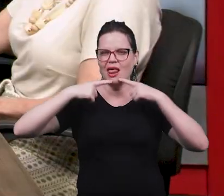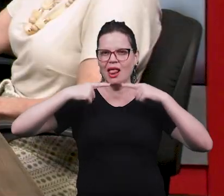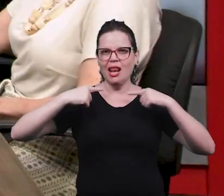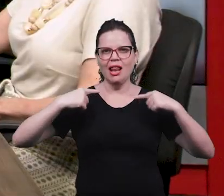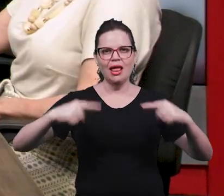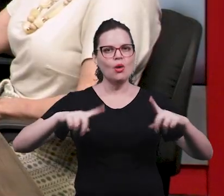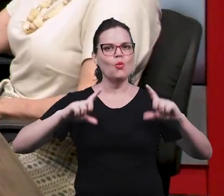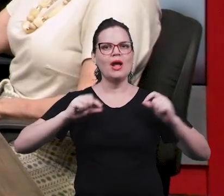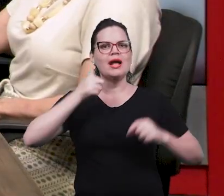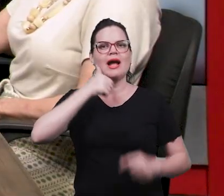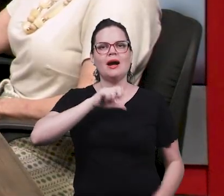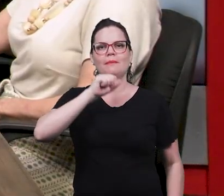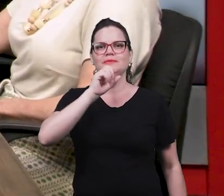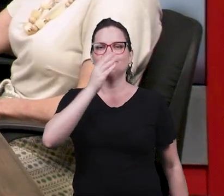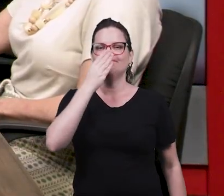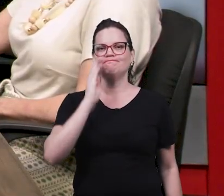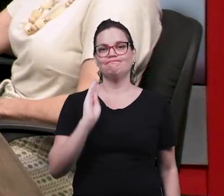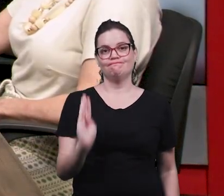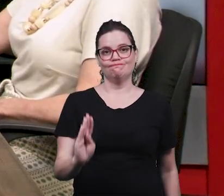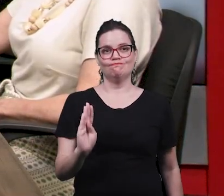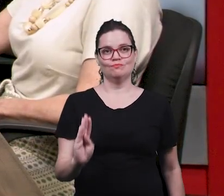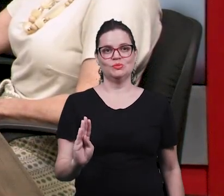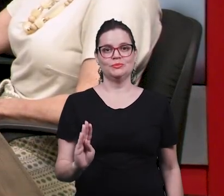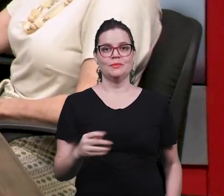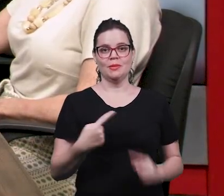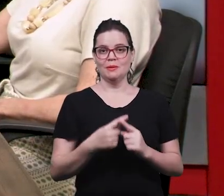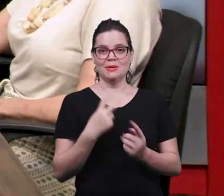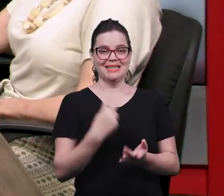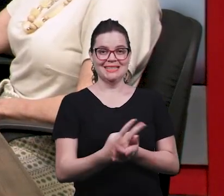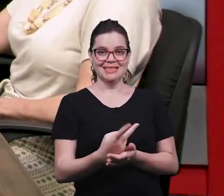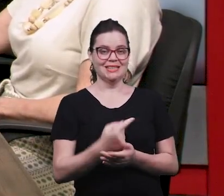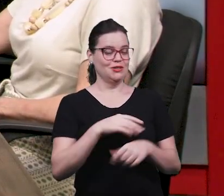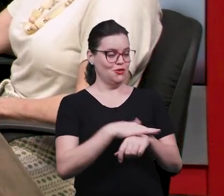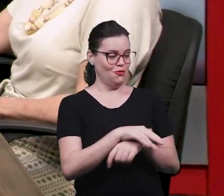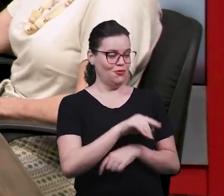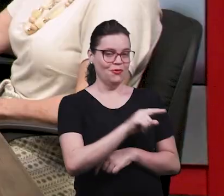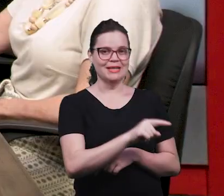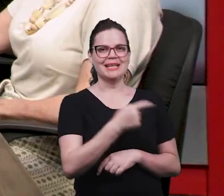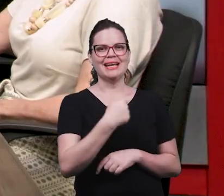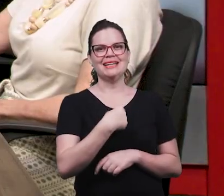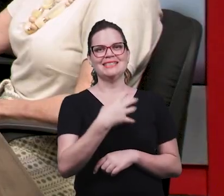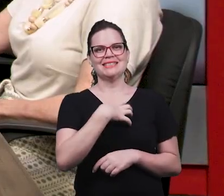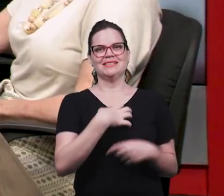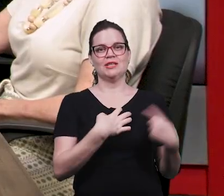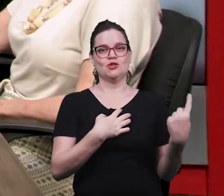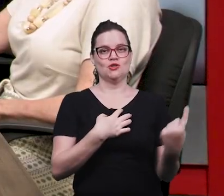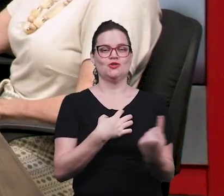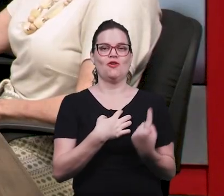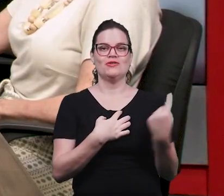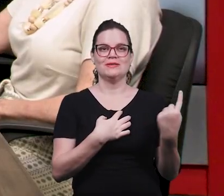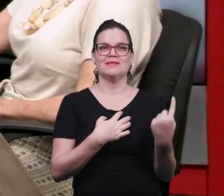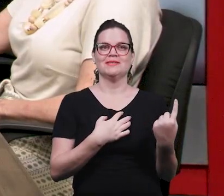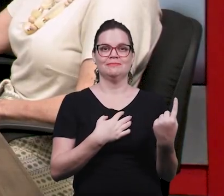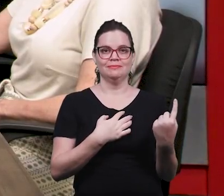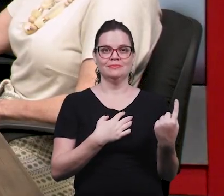Fernanda, no seminário? Todas as vezes que a gente conversa com eles reclamam de uma certa